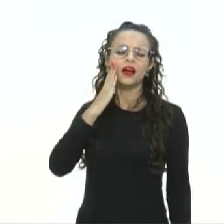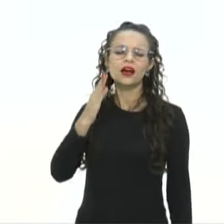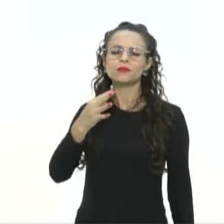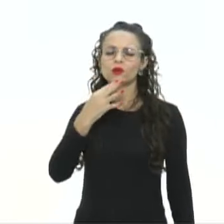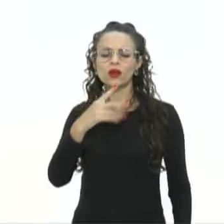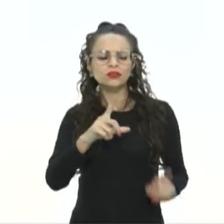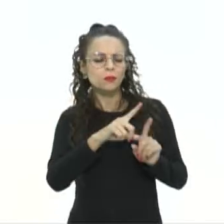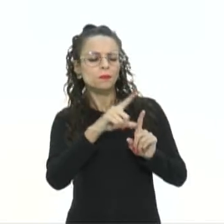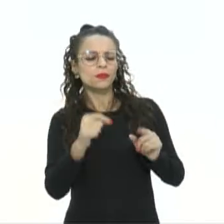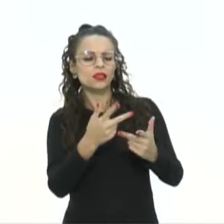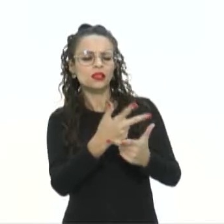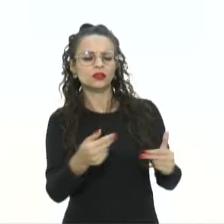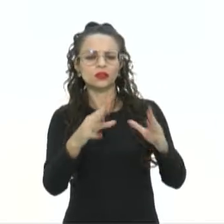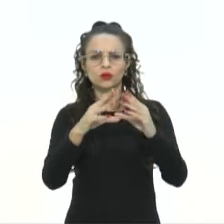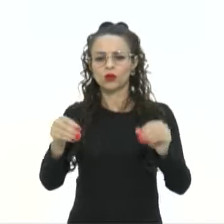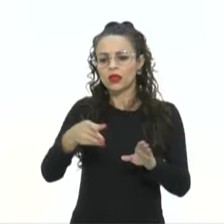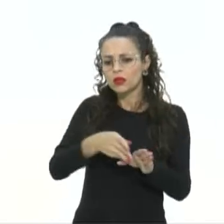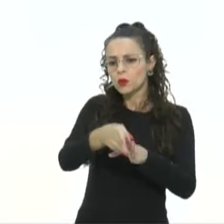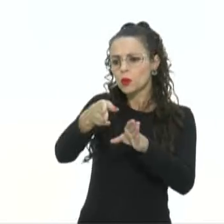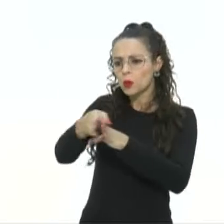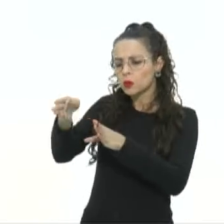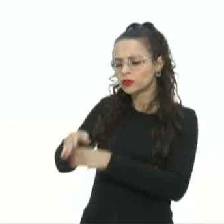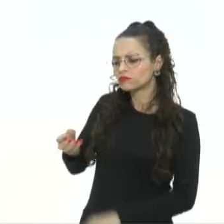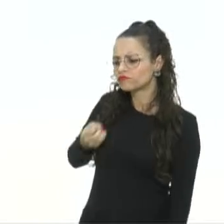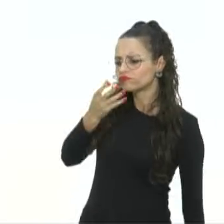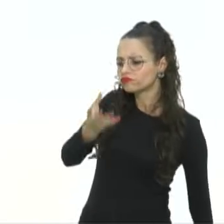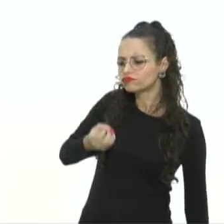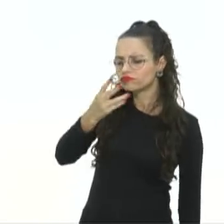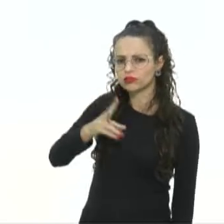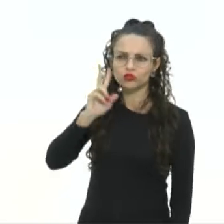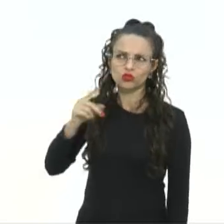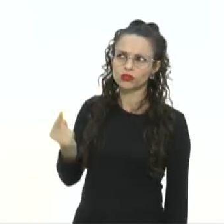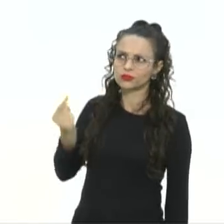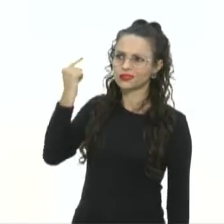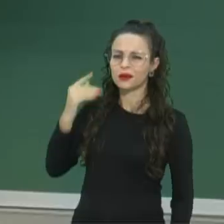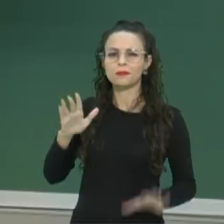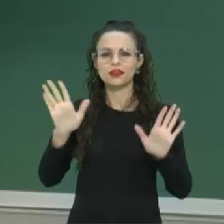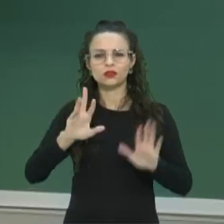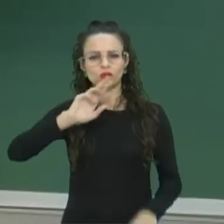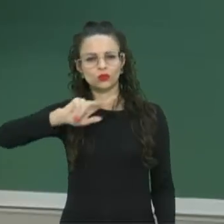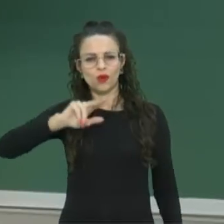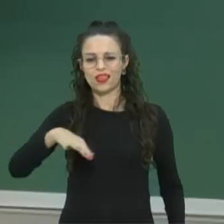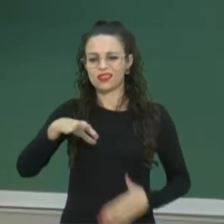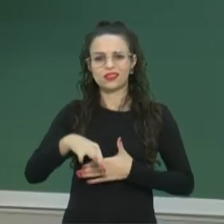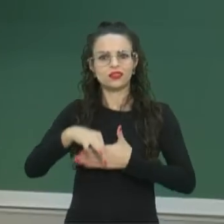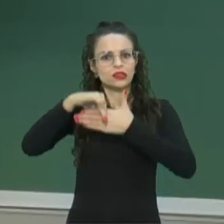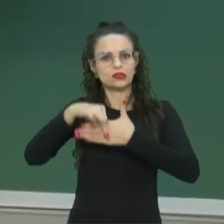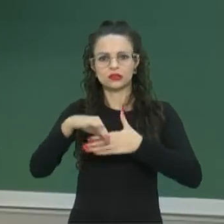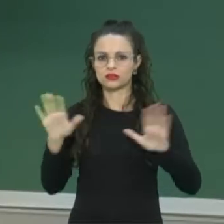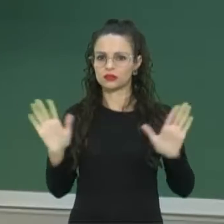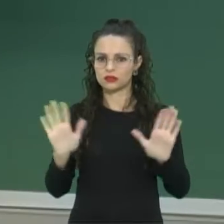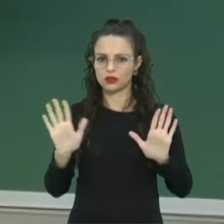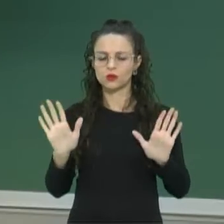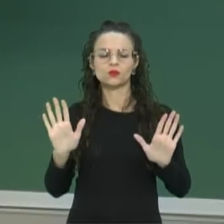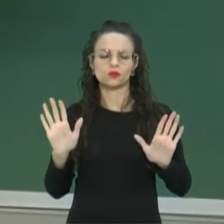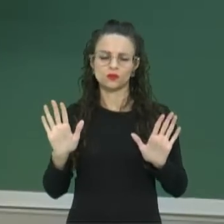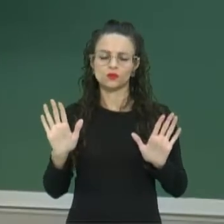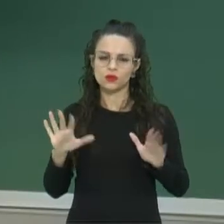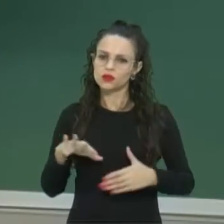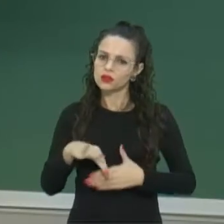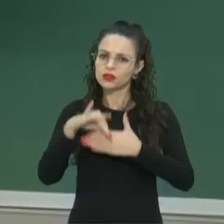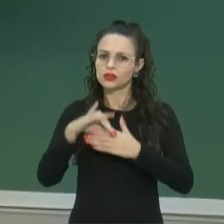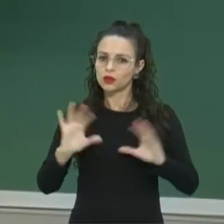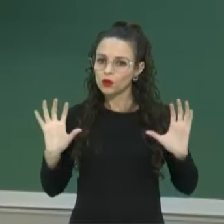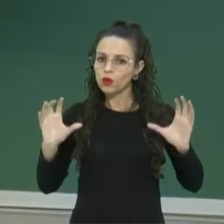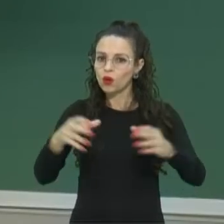que curam. Ele dá conselhos e conta histórias sobre os antepassados. Então, ele não é basicamente um líder, né? O líder da